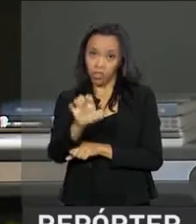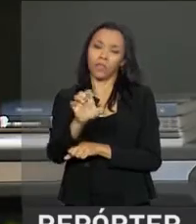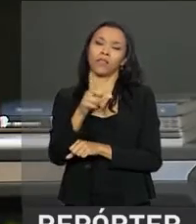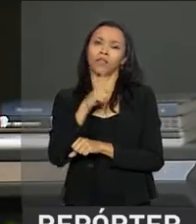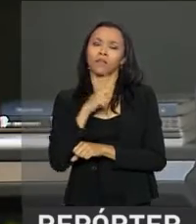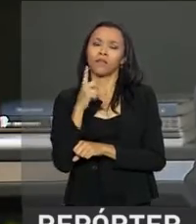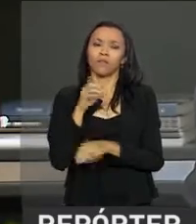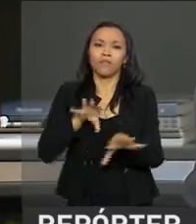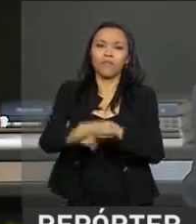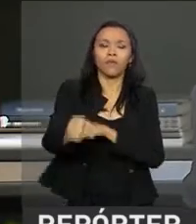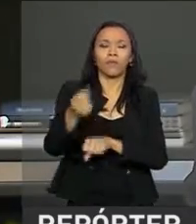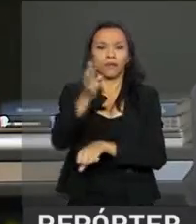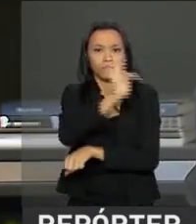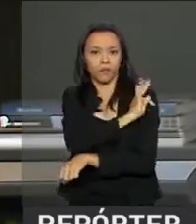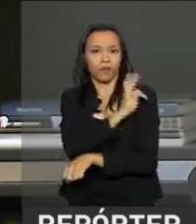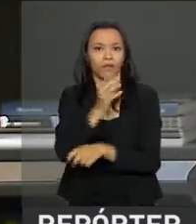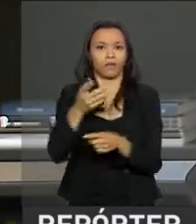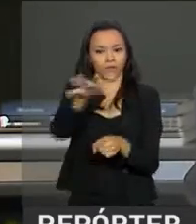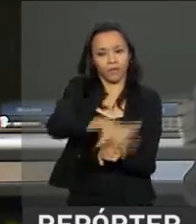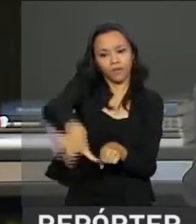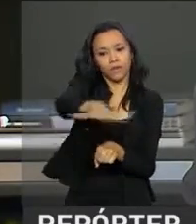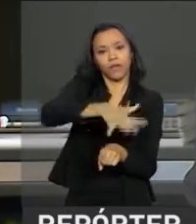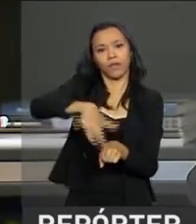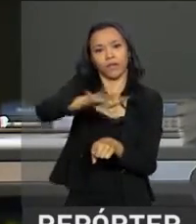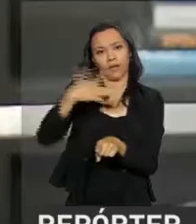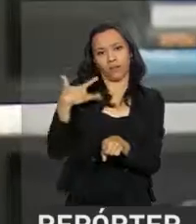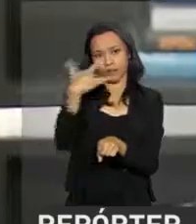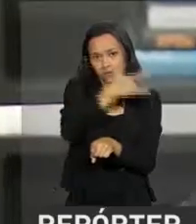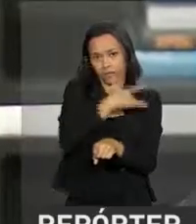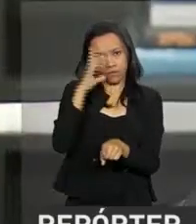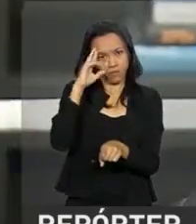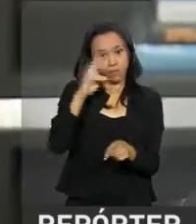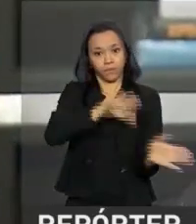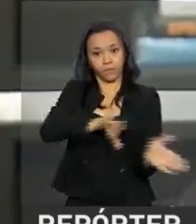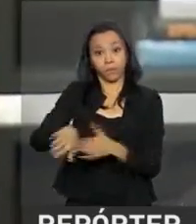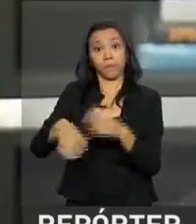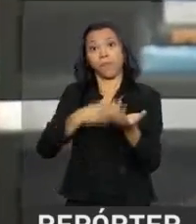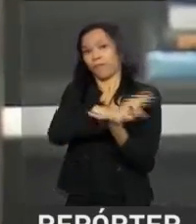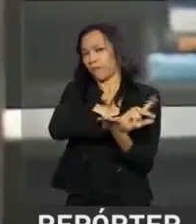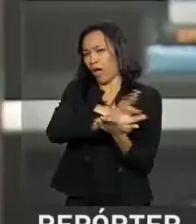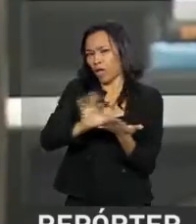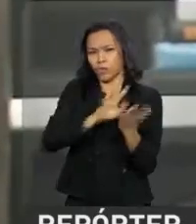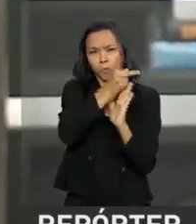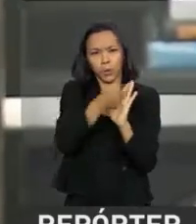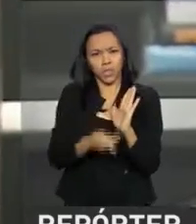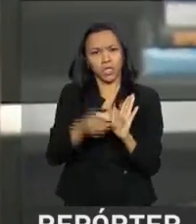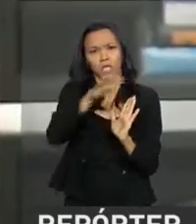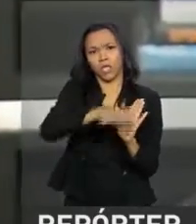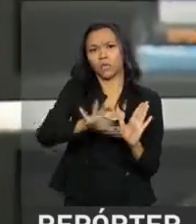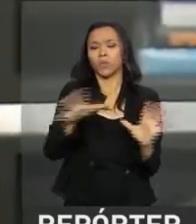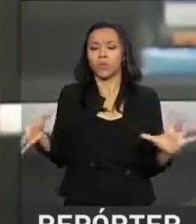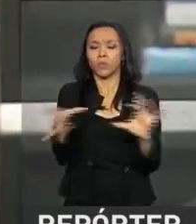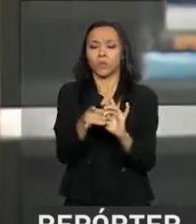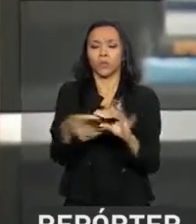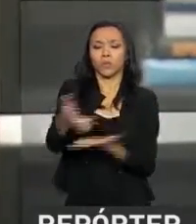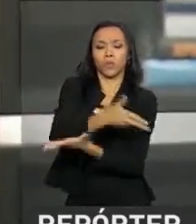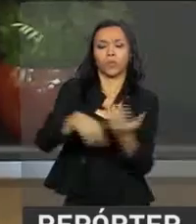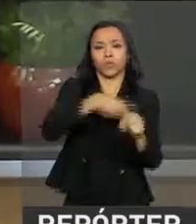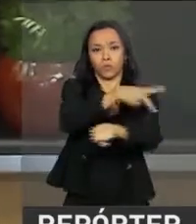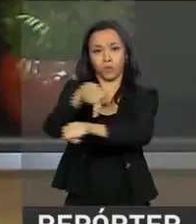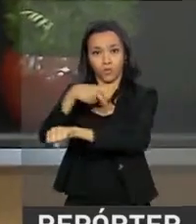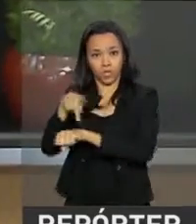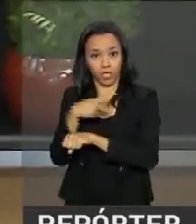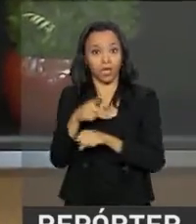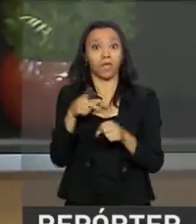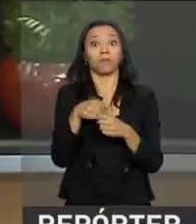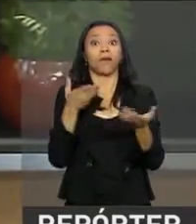formar técnicos, formar tanto gestores de saúde pública. Além dos projetos de cooperação, os países também se unem para votar em conjunto em